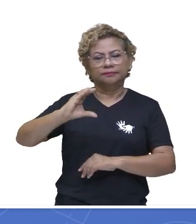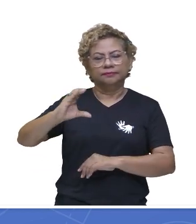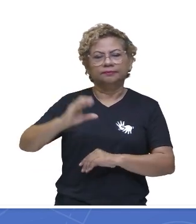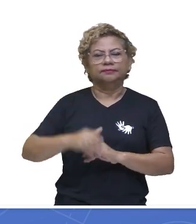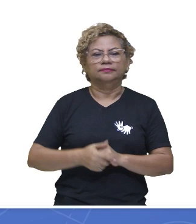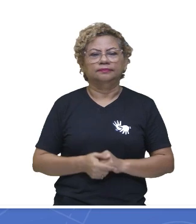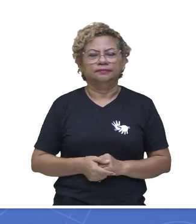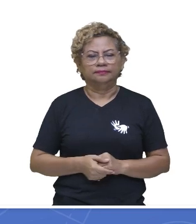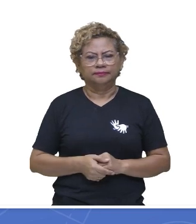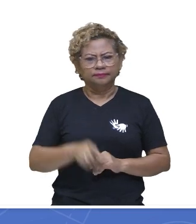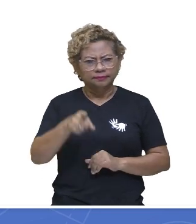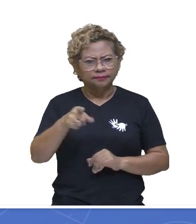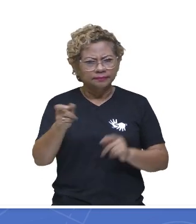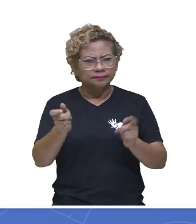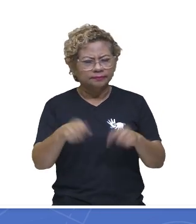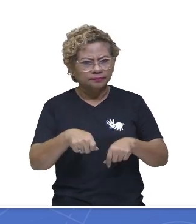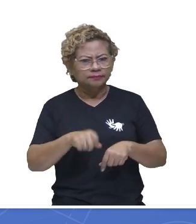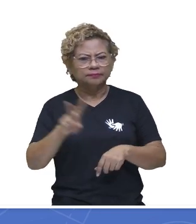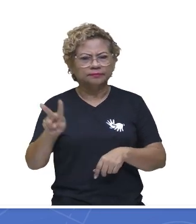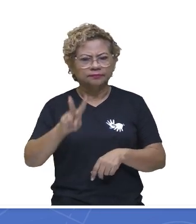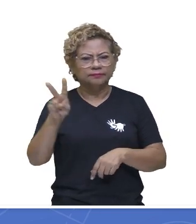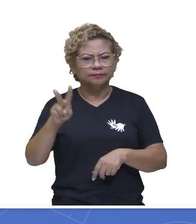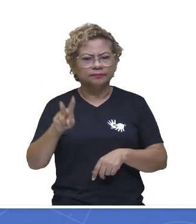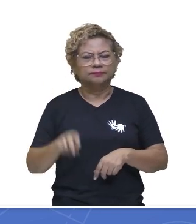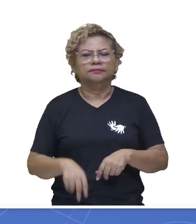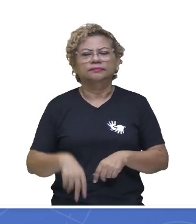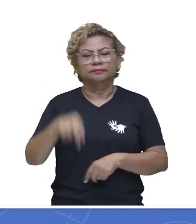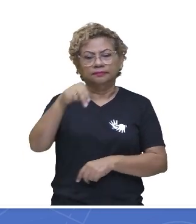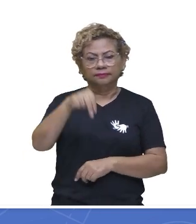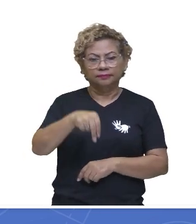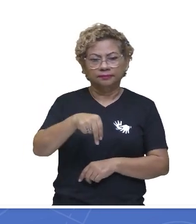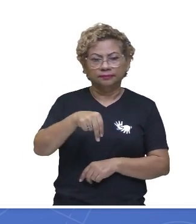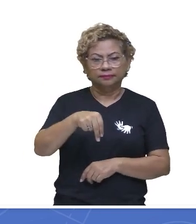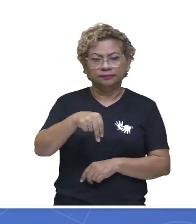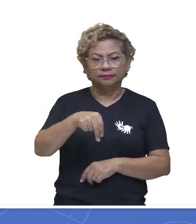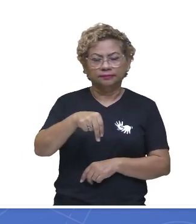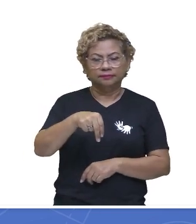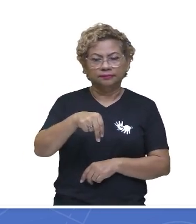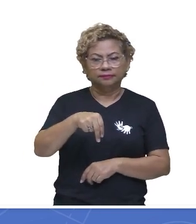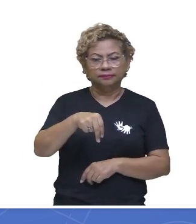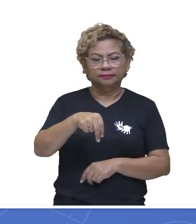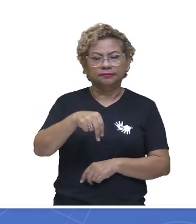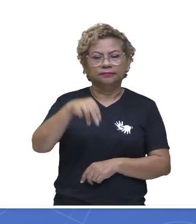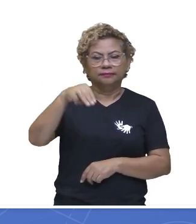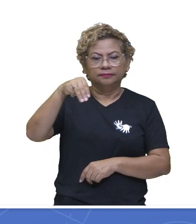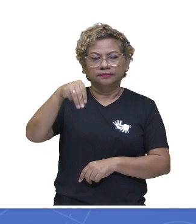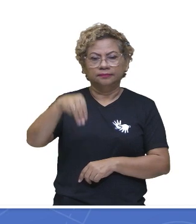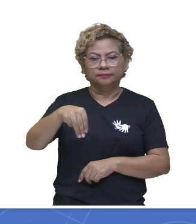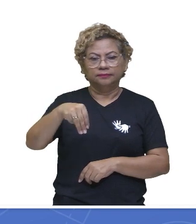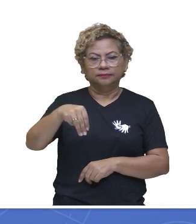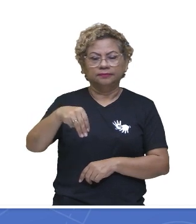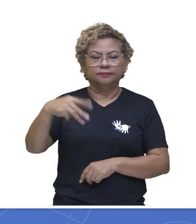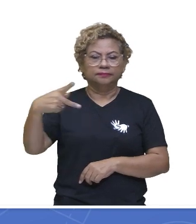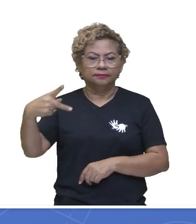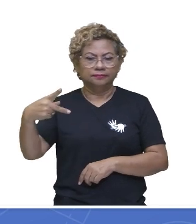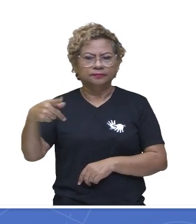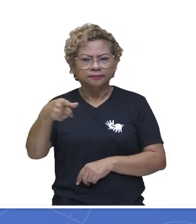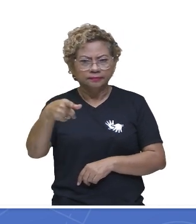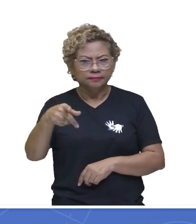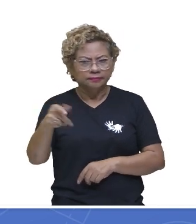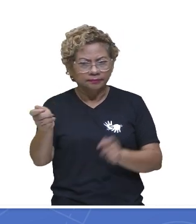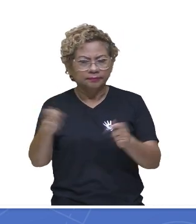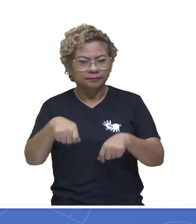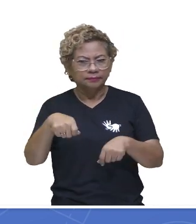Ele quer saber quais são os valores de M, N e P. Nós já temos condições de acertar essa